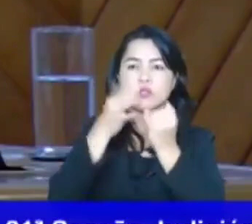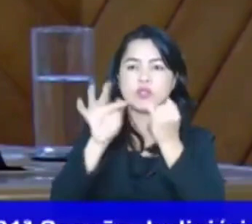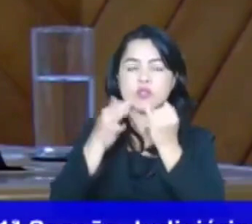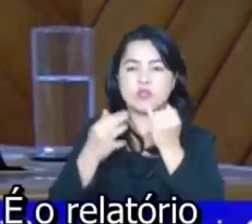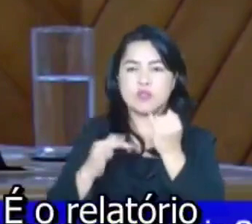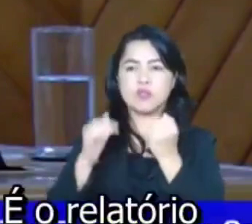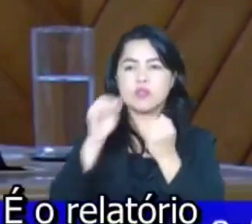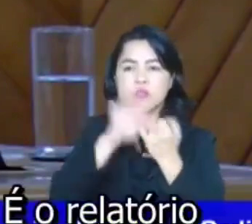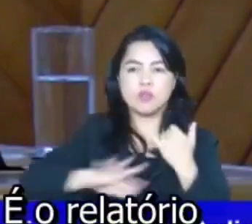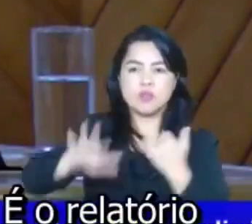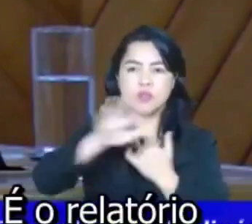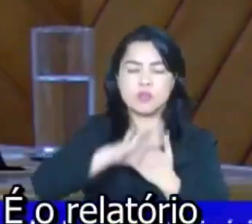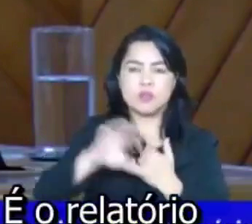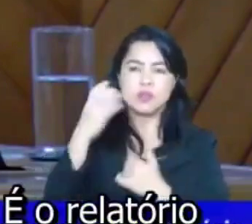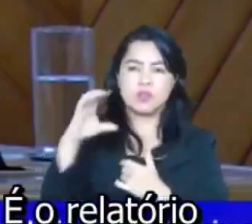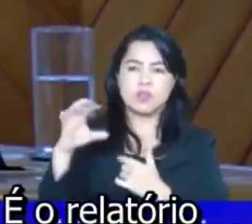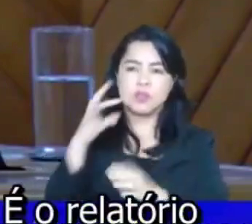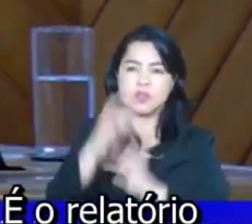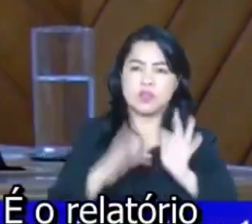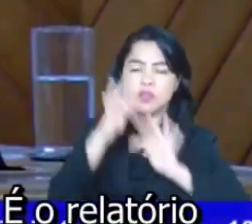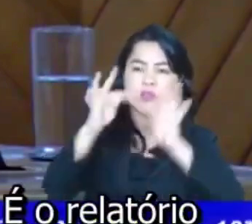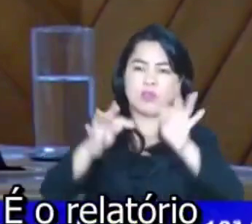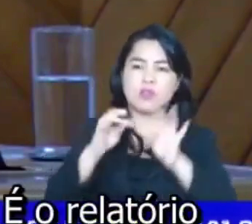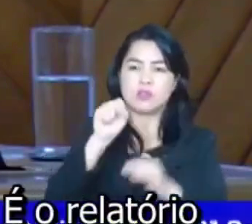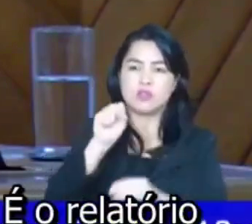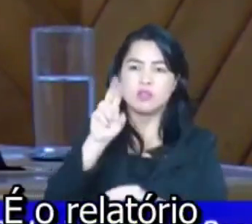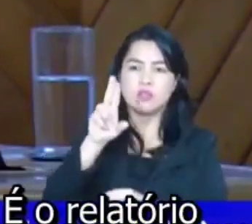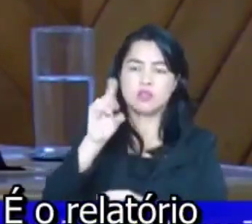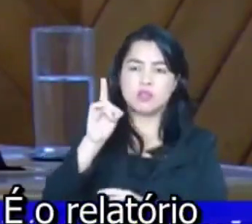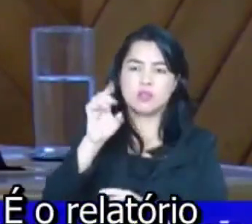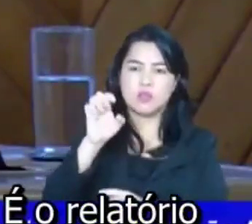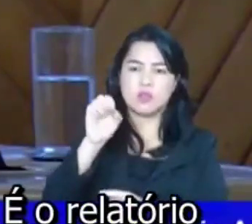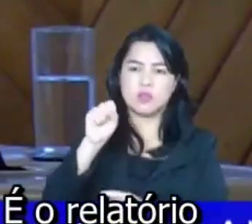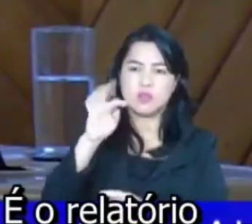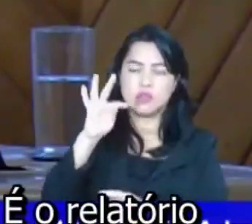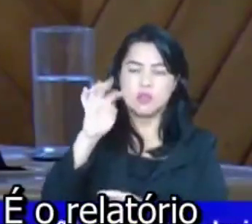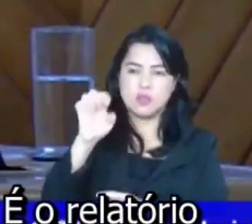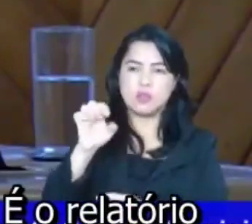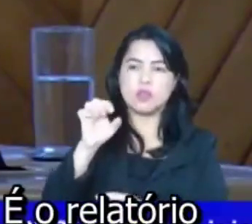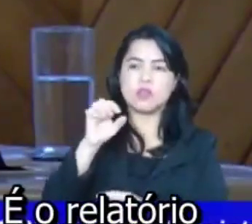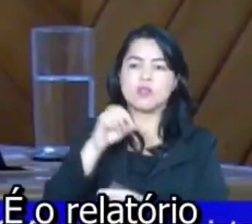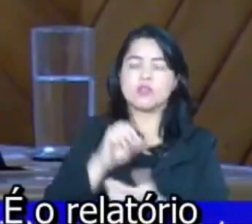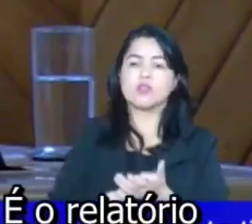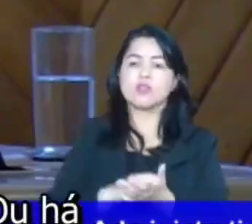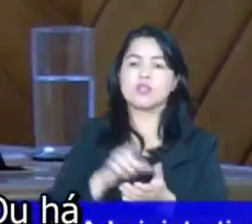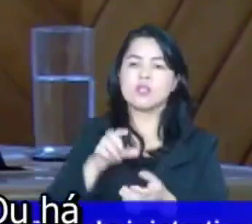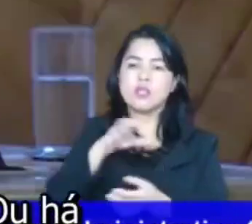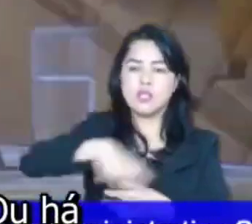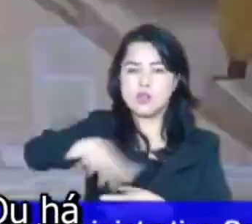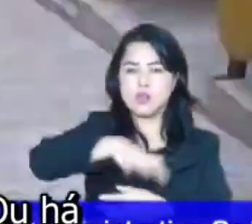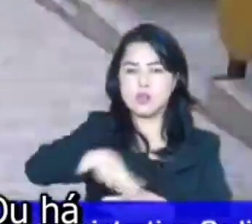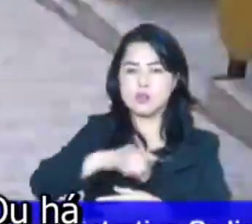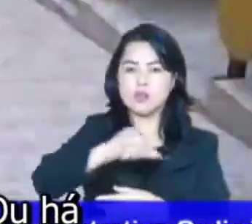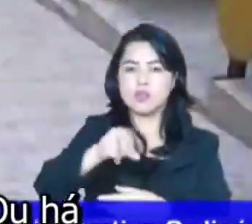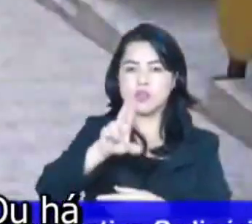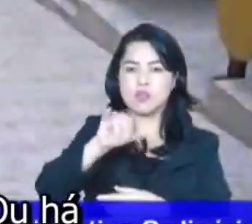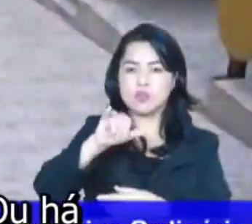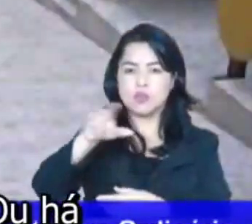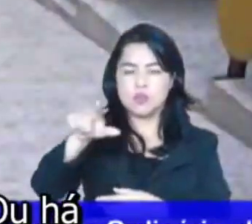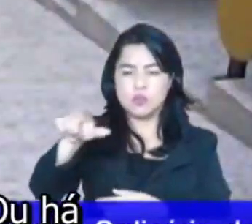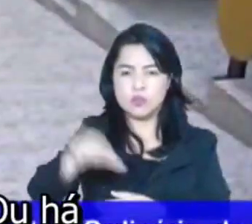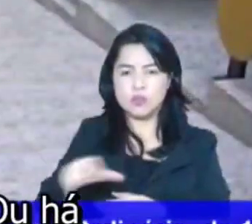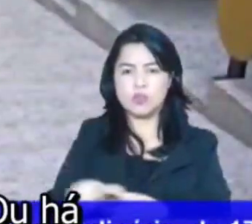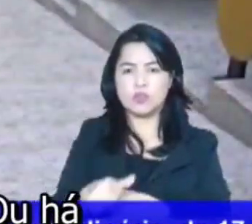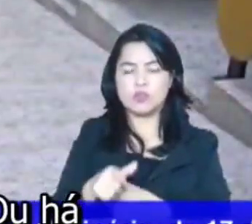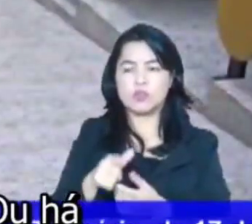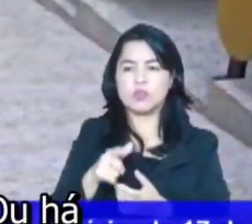Educação, Ciência e Tecnologia, Sudeste de Minas, campus Juiz de Fora. É o relatório. Imagem ampla